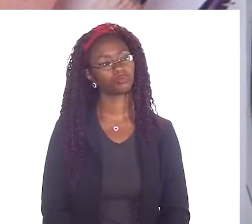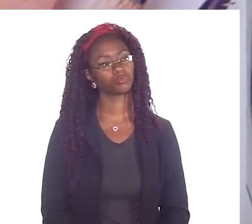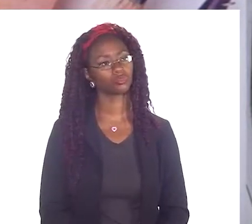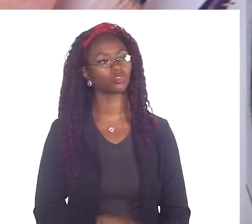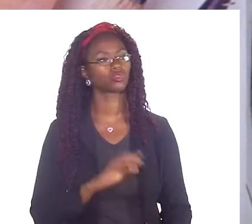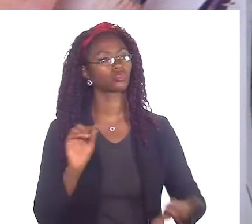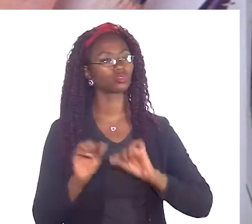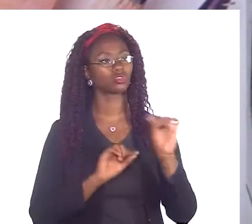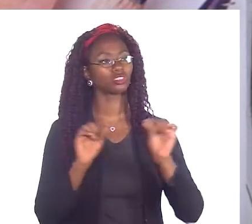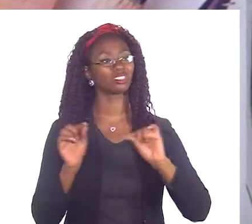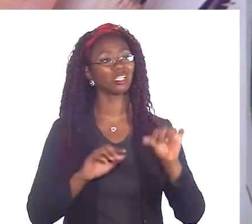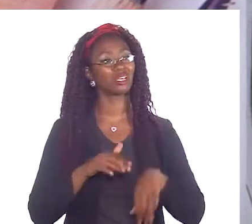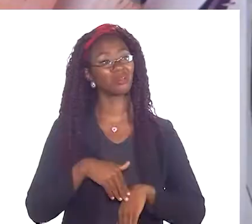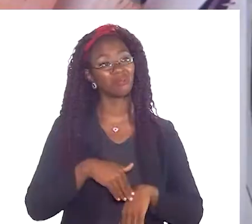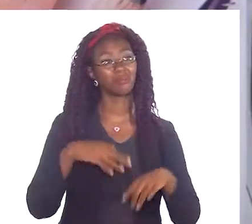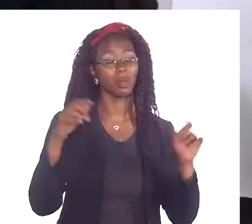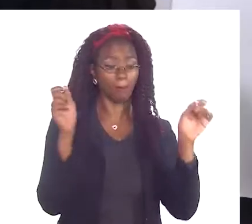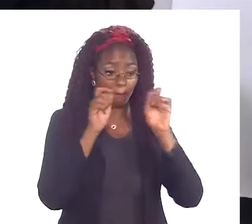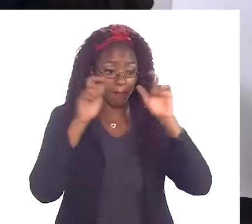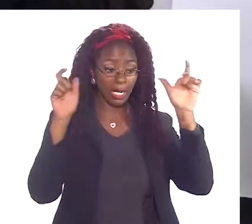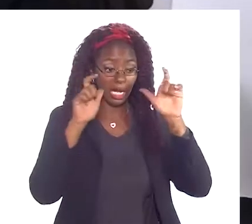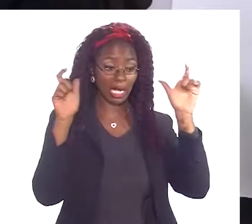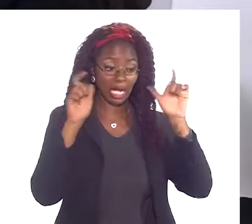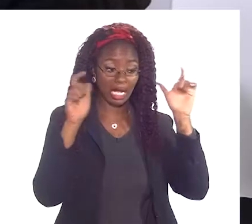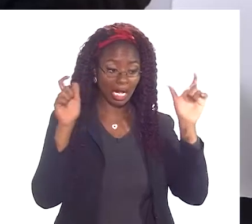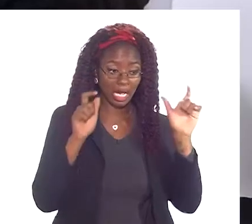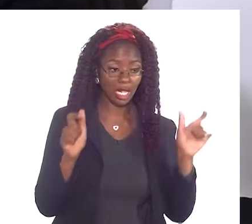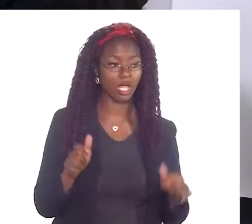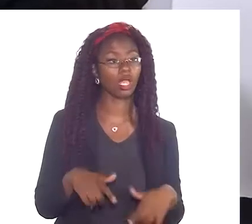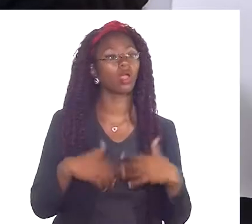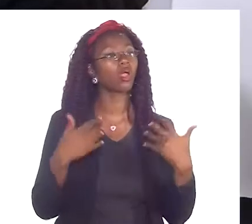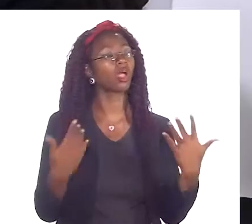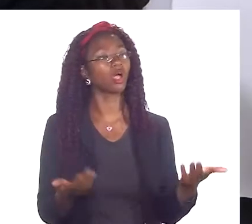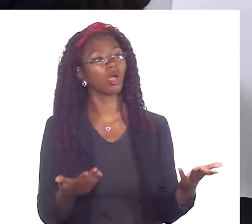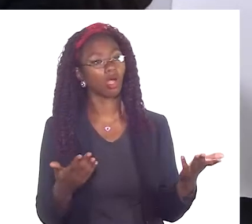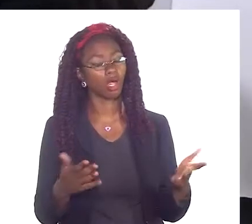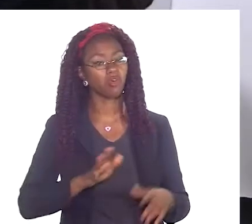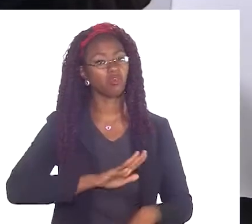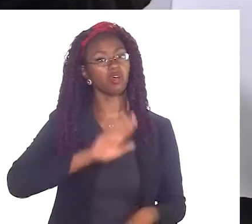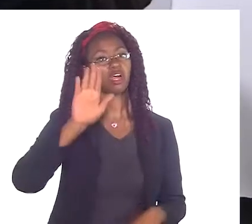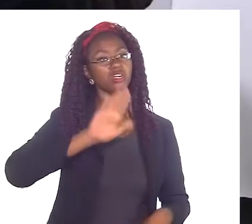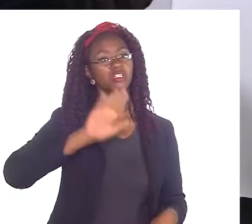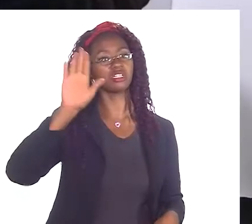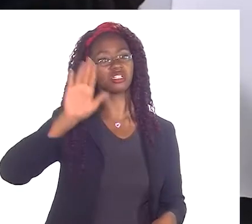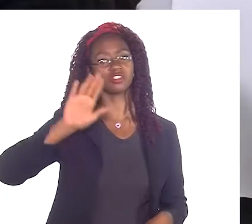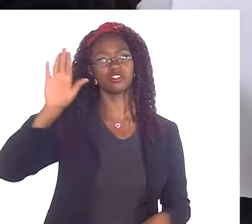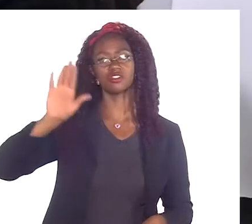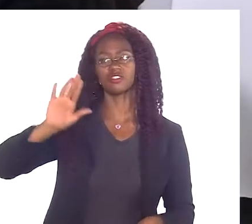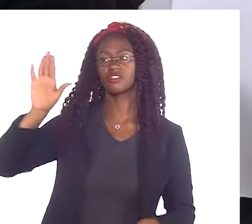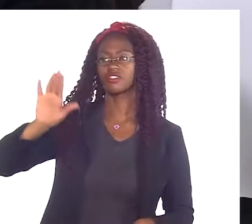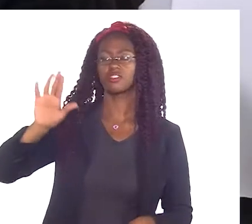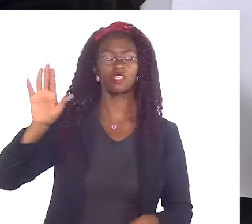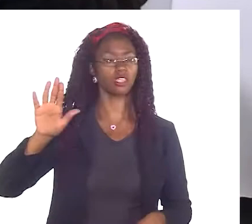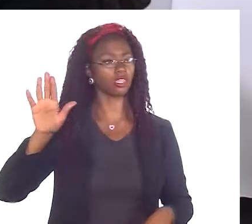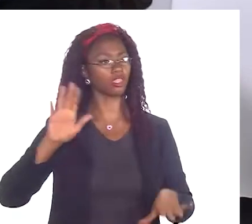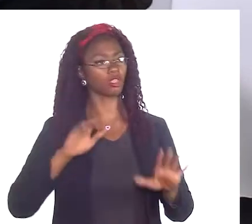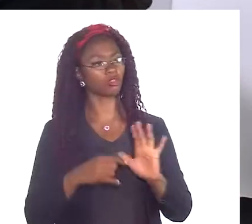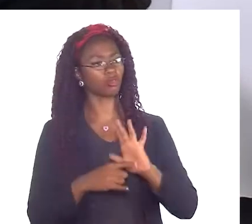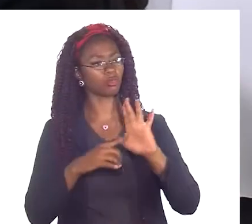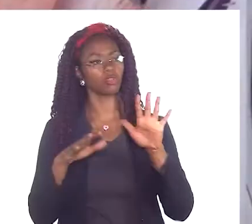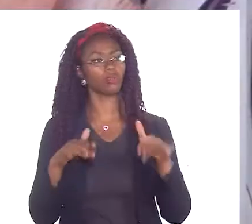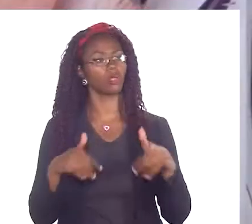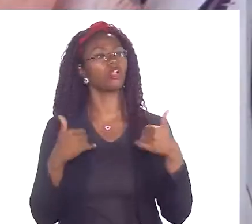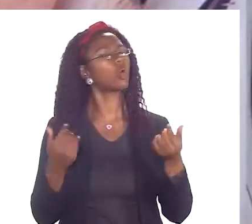o que saltava aos olhos de vocês, né? Quais foram os candidatos que se sobressaíram?